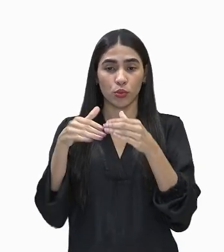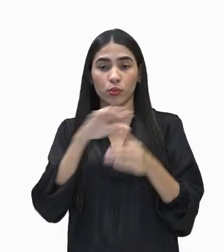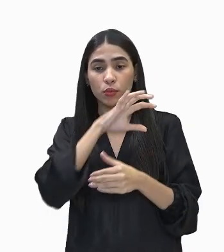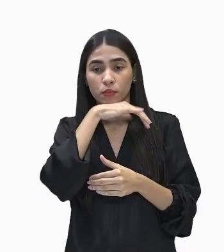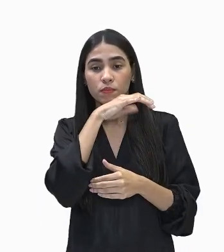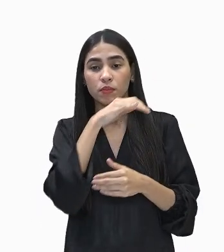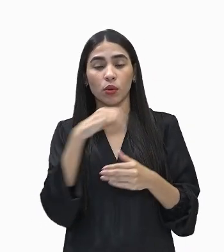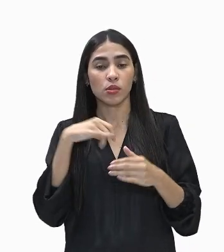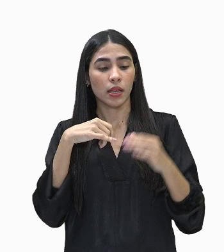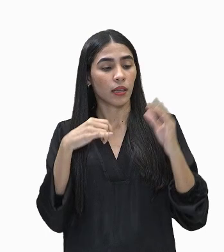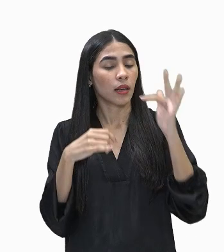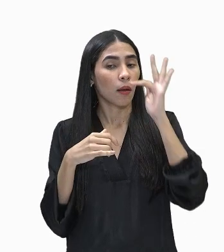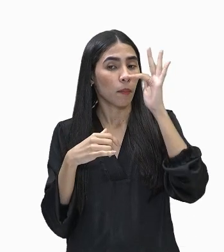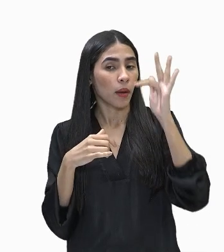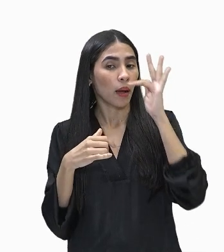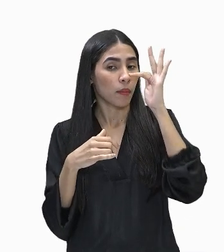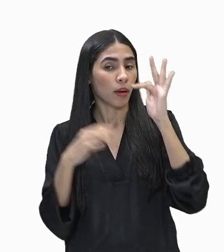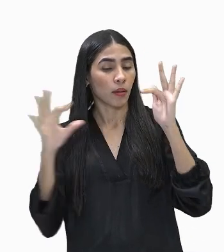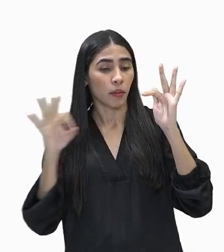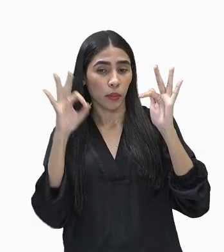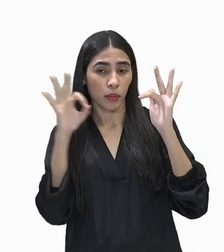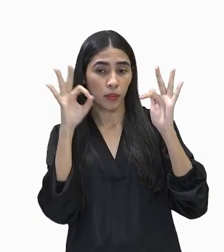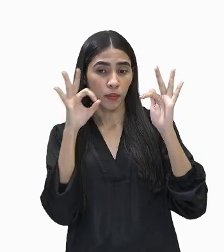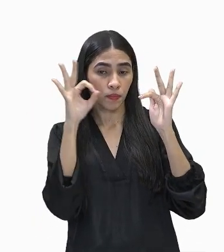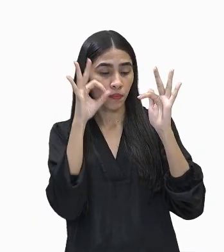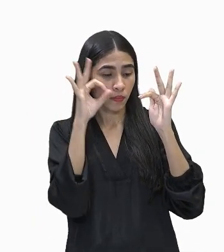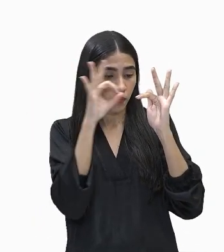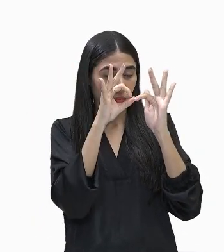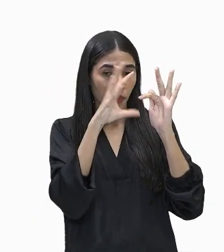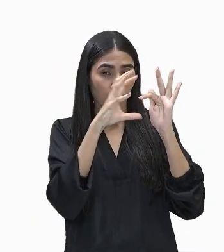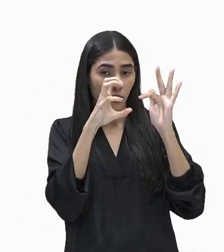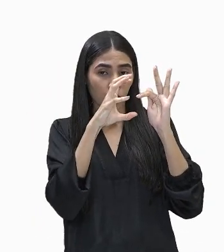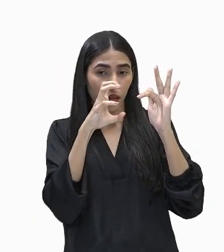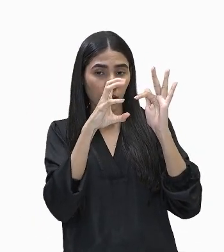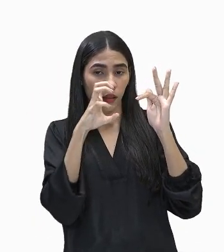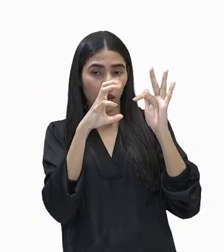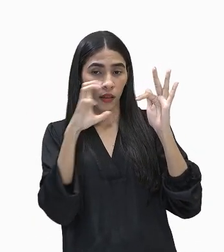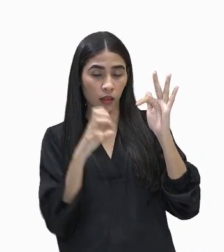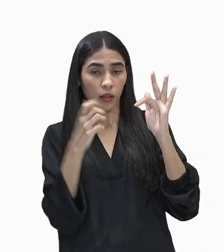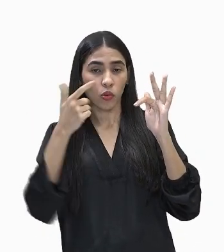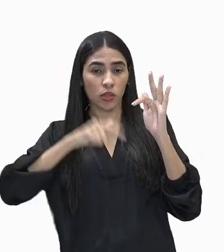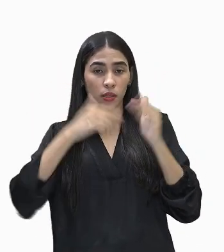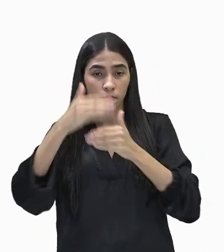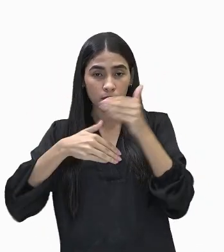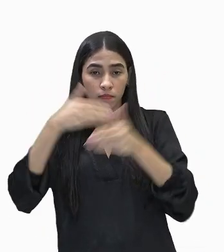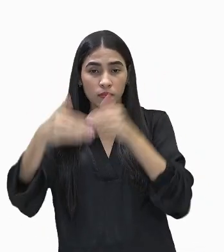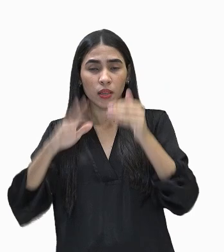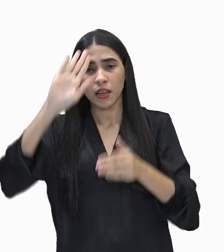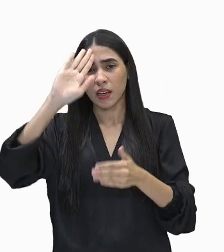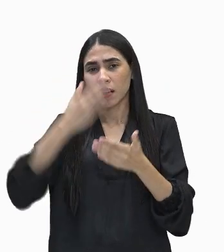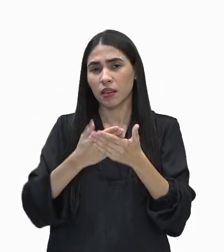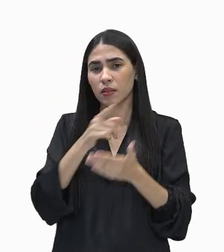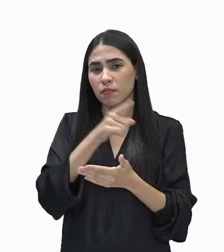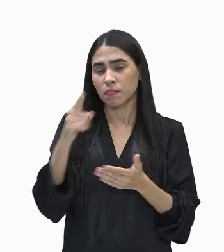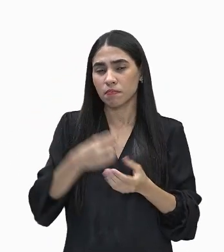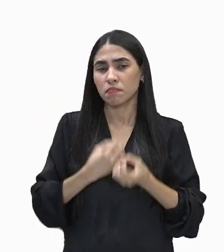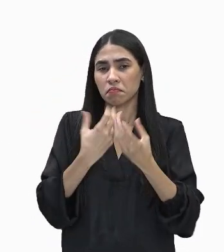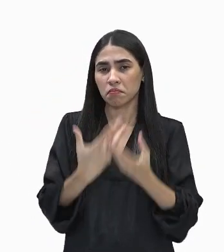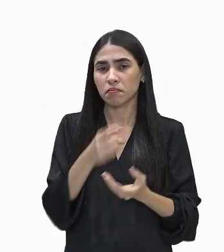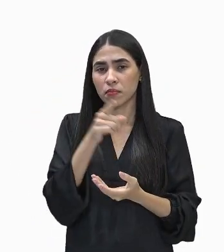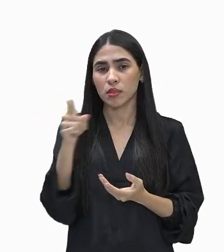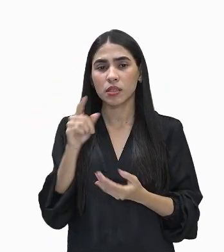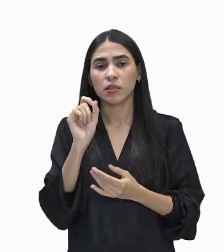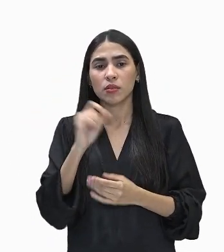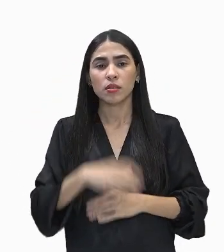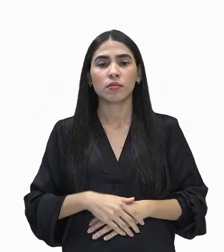transportam pólen entre flores, permitindo a reprodução das plantas. Creio que o mais expressivo de todos